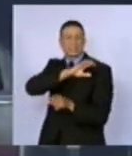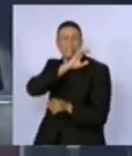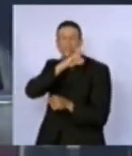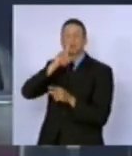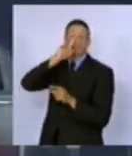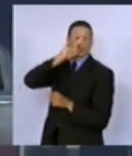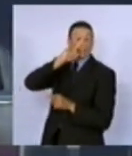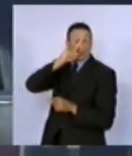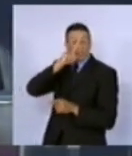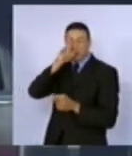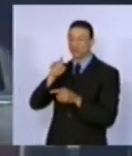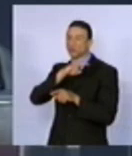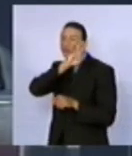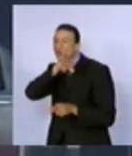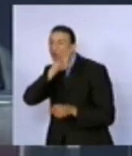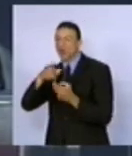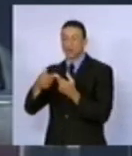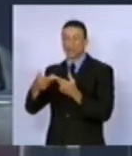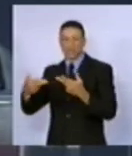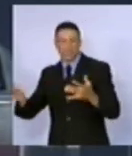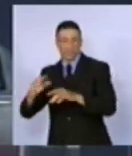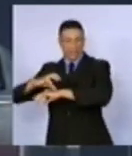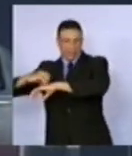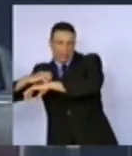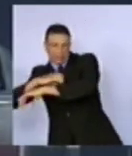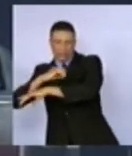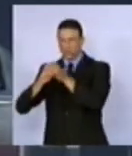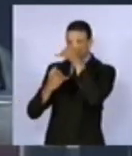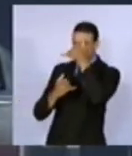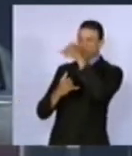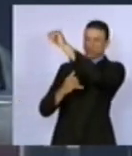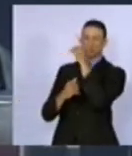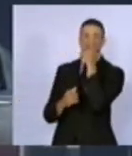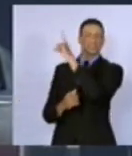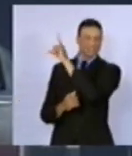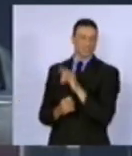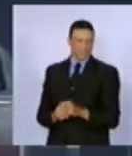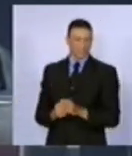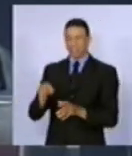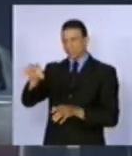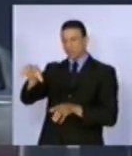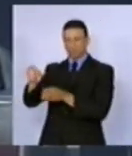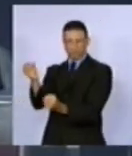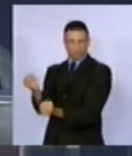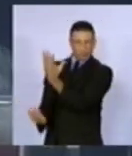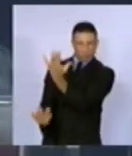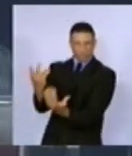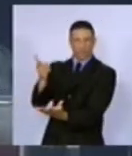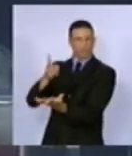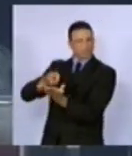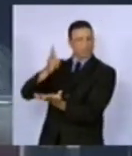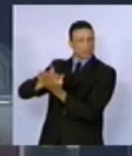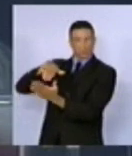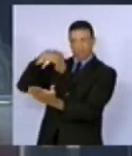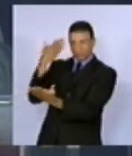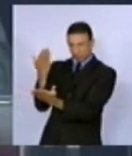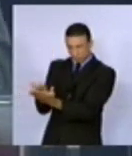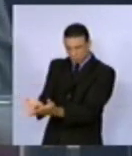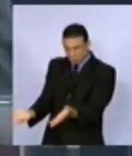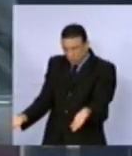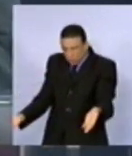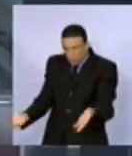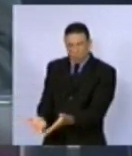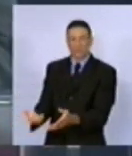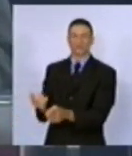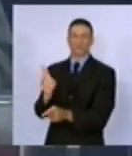afastados tal prática ainda vem sendo desenvolvida tinha e continua tendo justificativa para